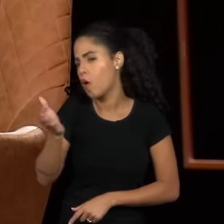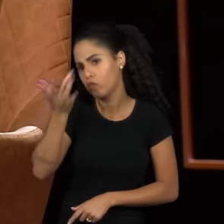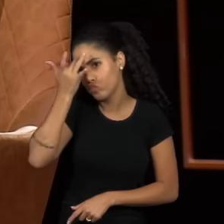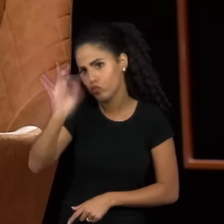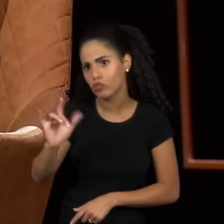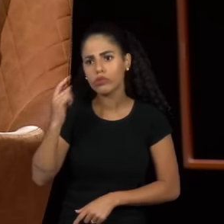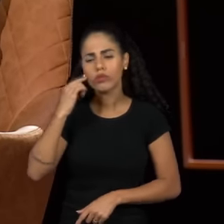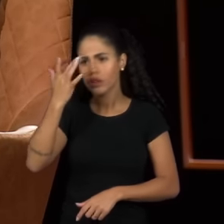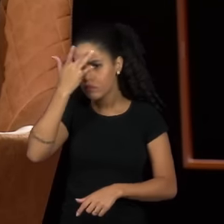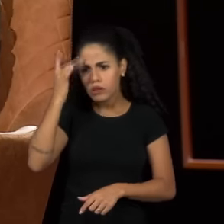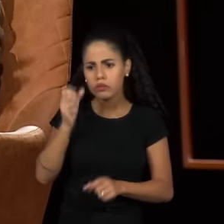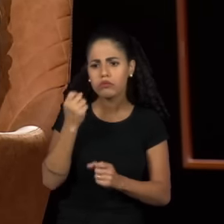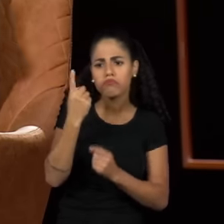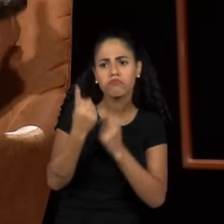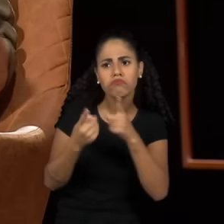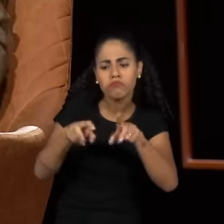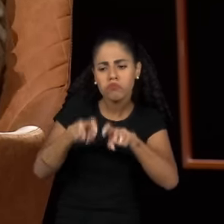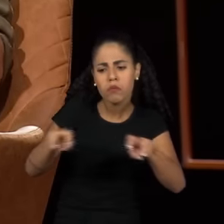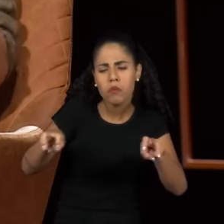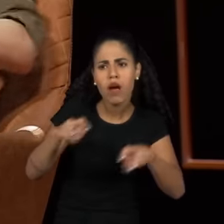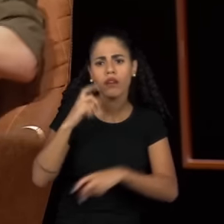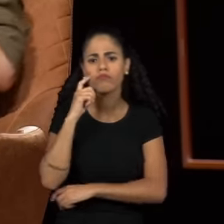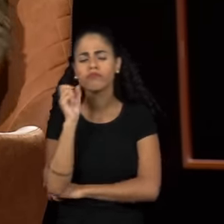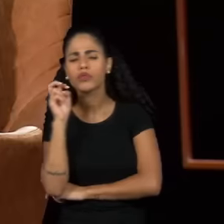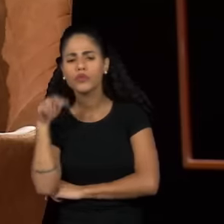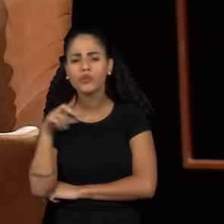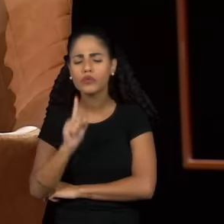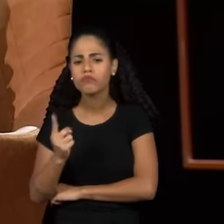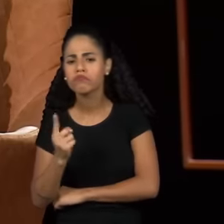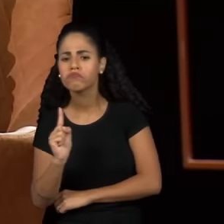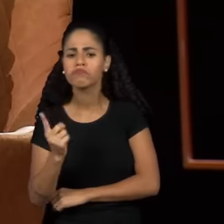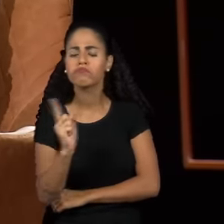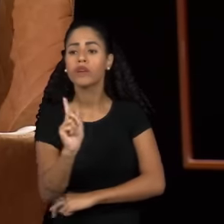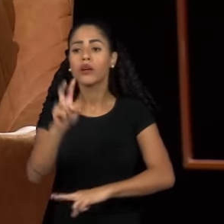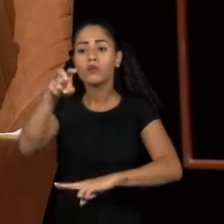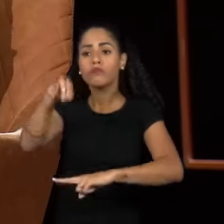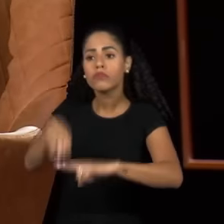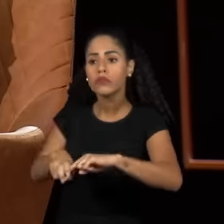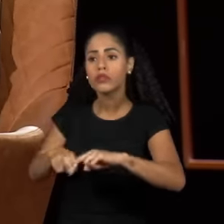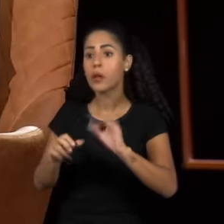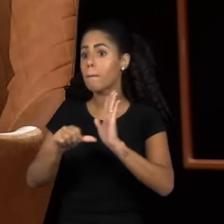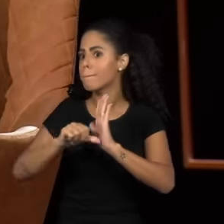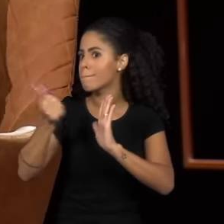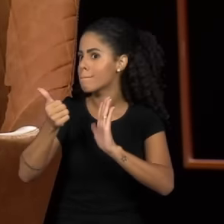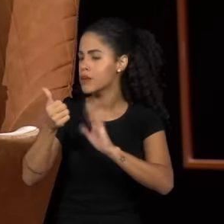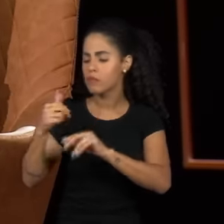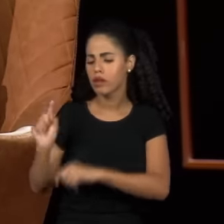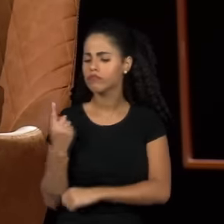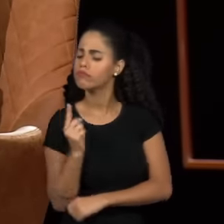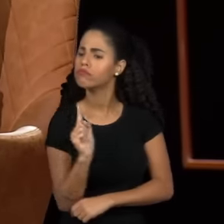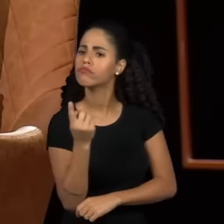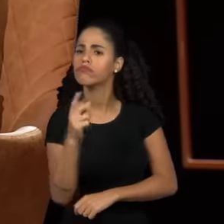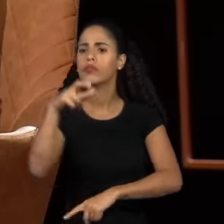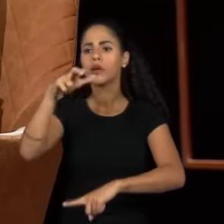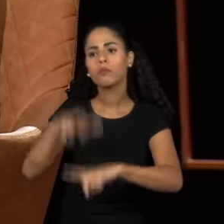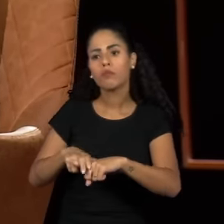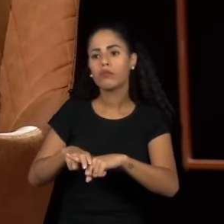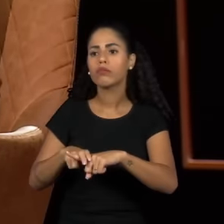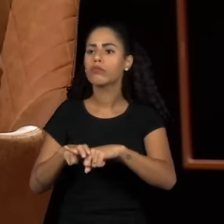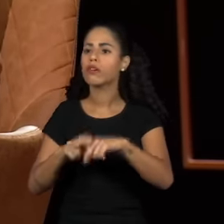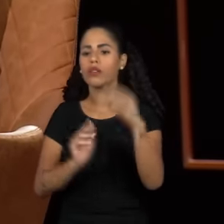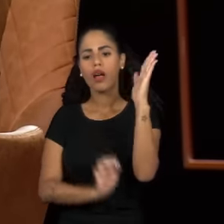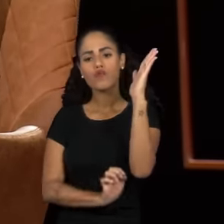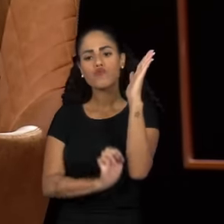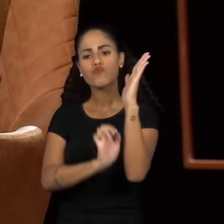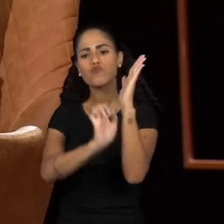tanta gente assim. E eu fui logo, achando que ia ter muita gente, eu fui logo a primeira a chegar. E no que eu chego, eu entrei no elevador, de